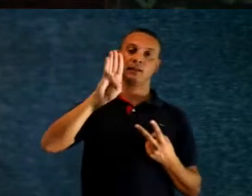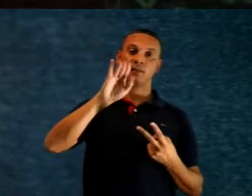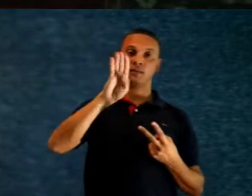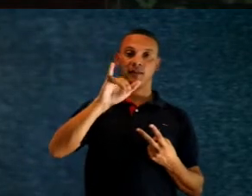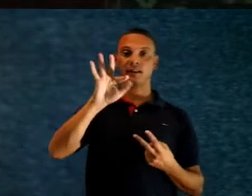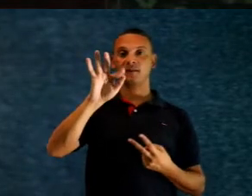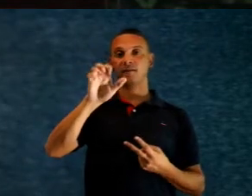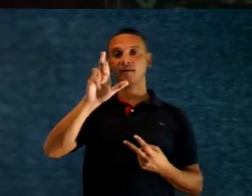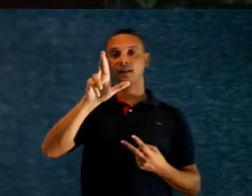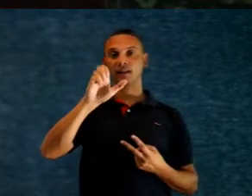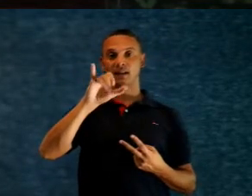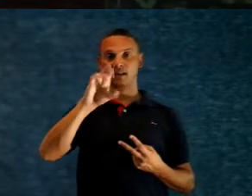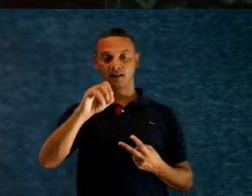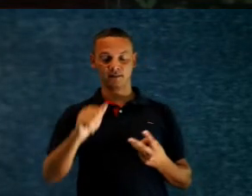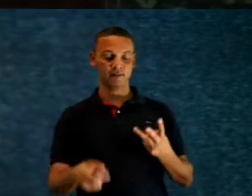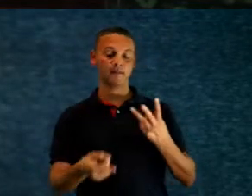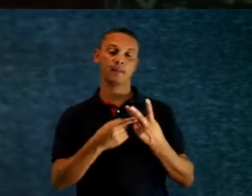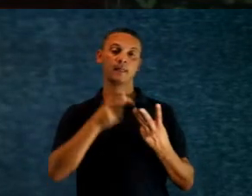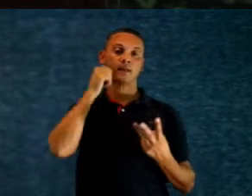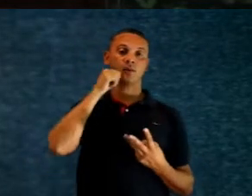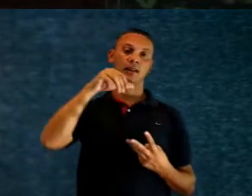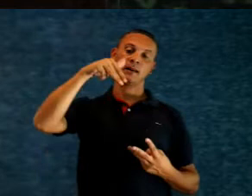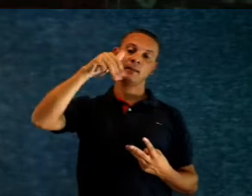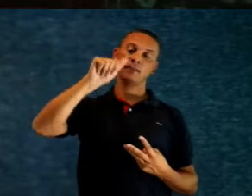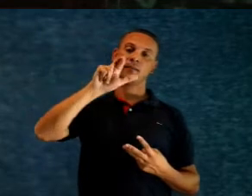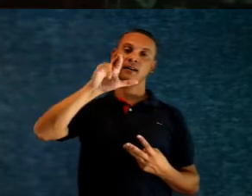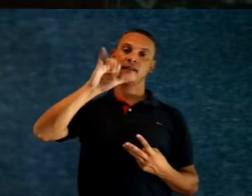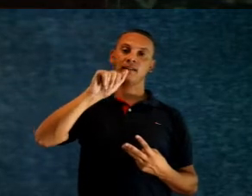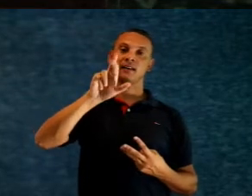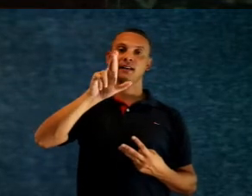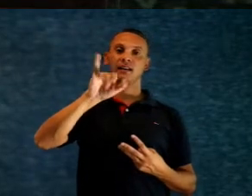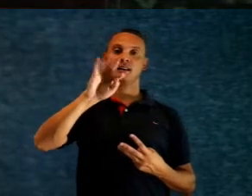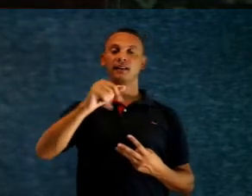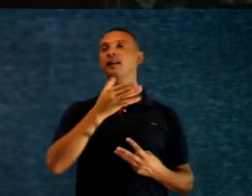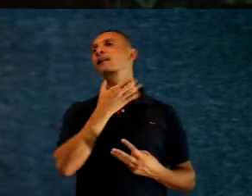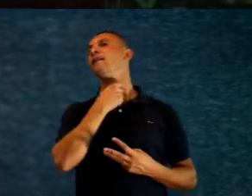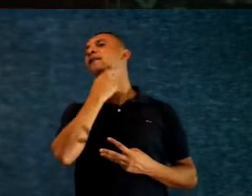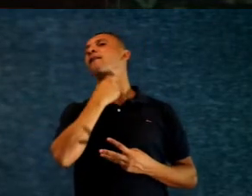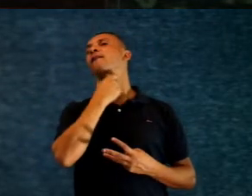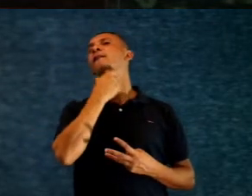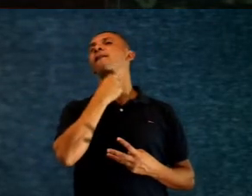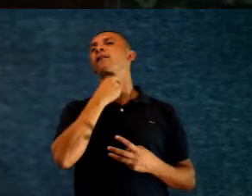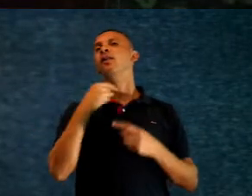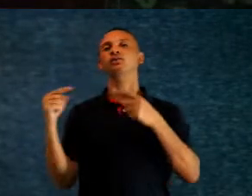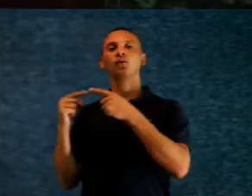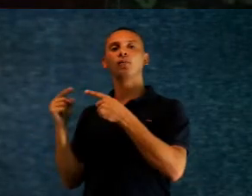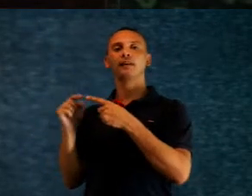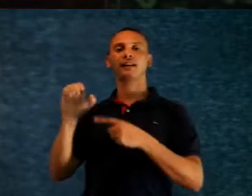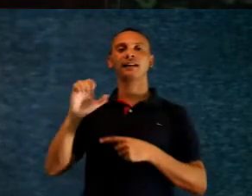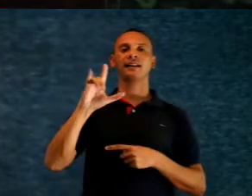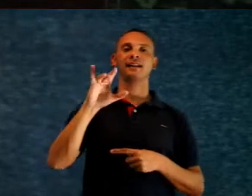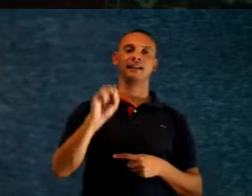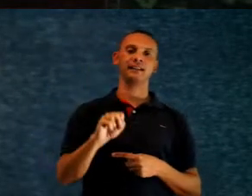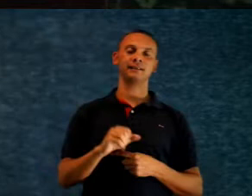pai Procópio, Maria Rita, herdeira do talento e do timbre vocal da mãe Elisa Regina, e